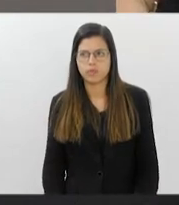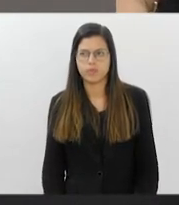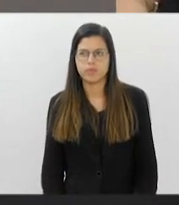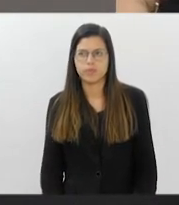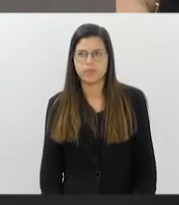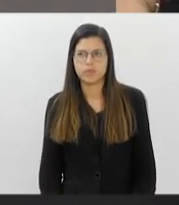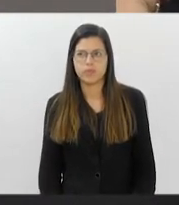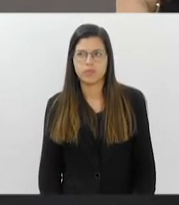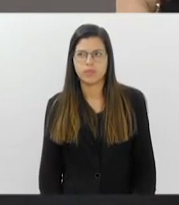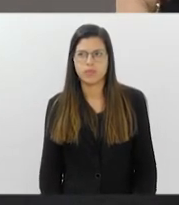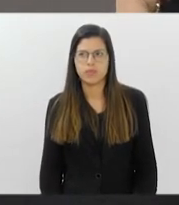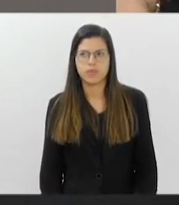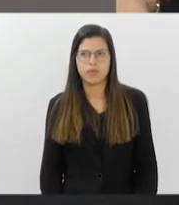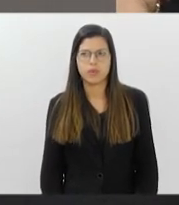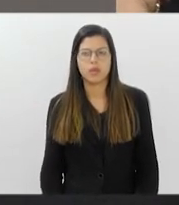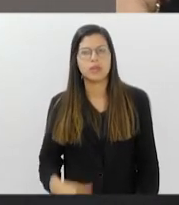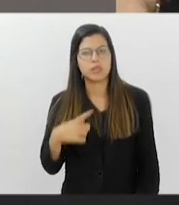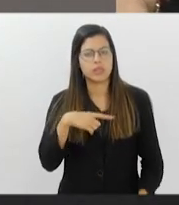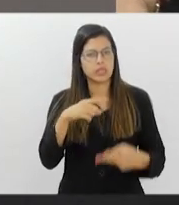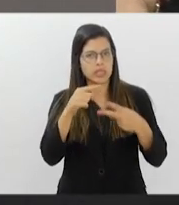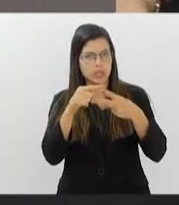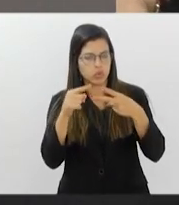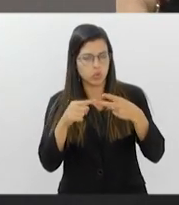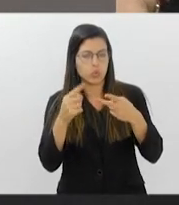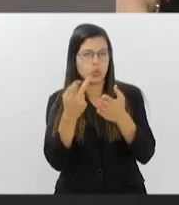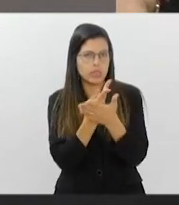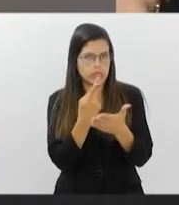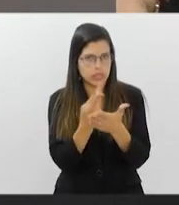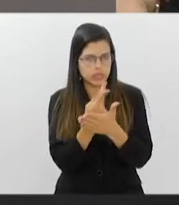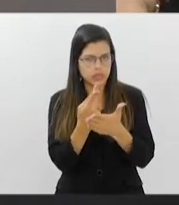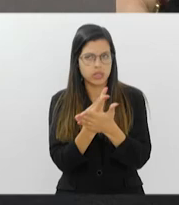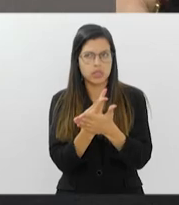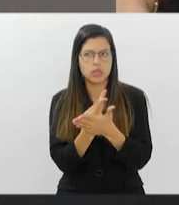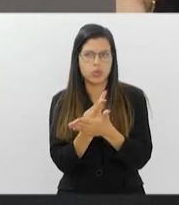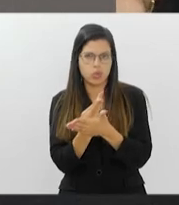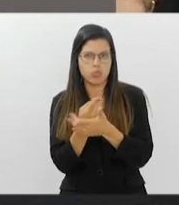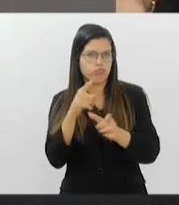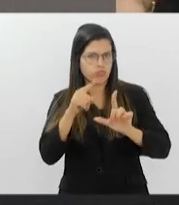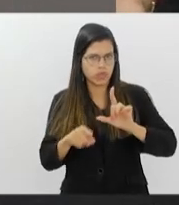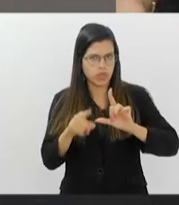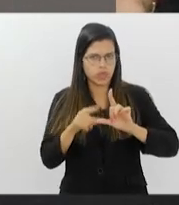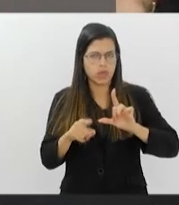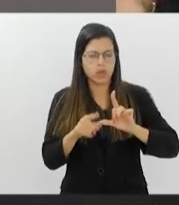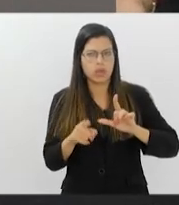providências e não previdências. Tem dois erros aqui de ortográfico.